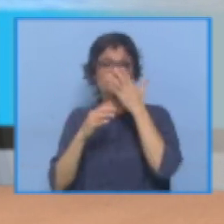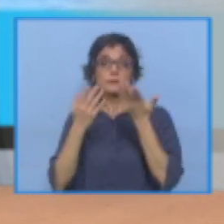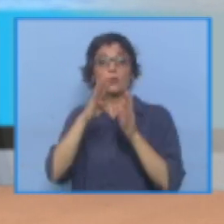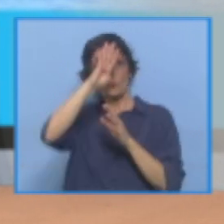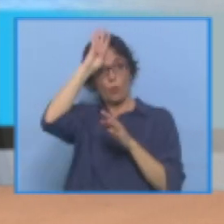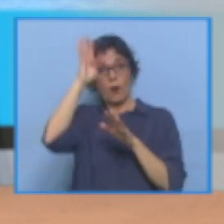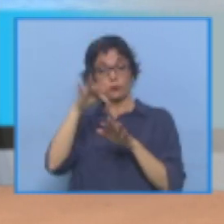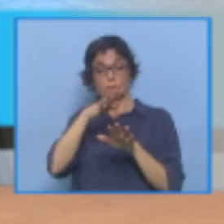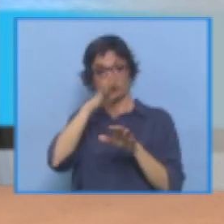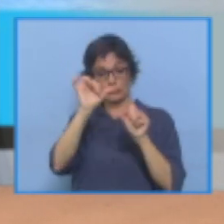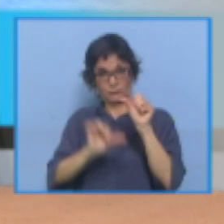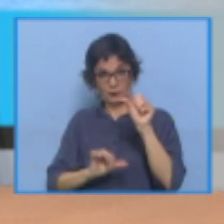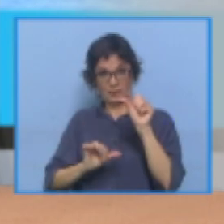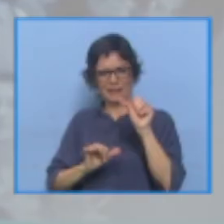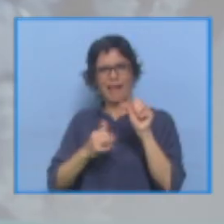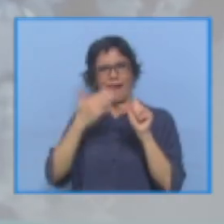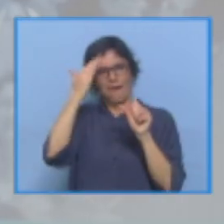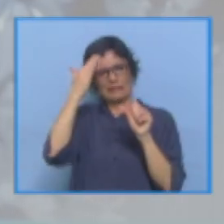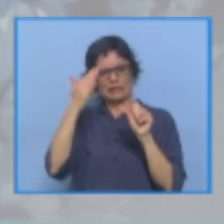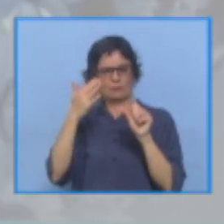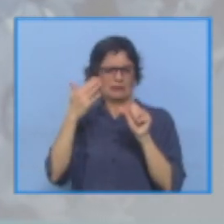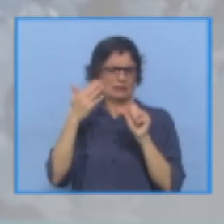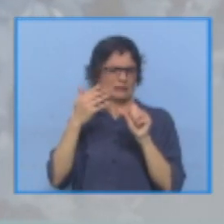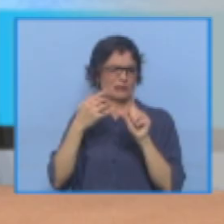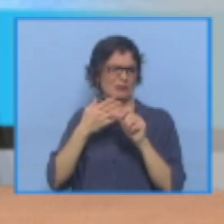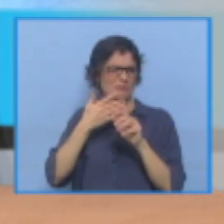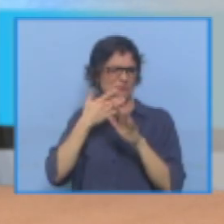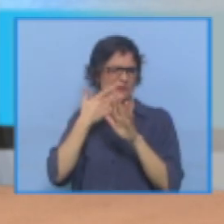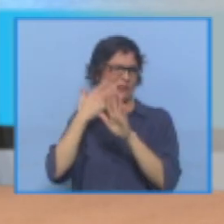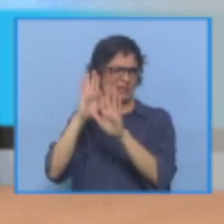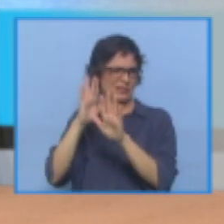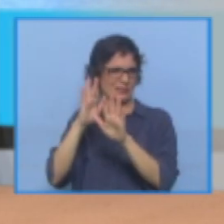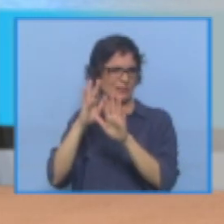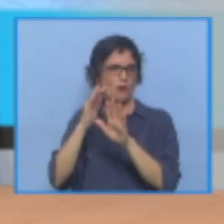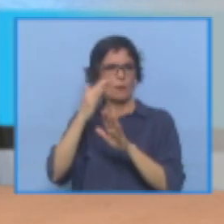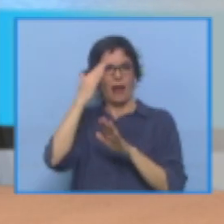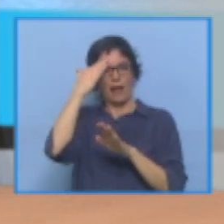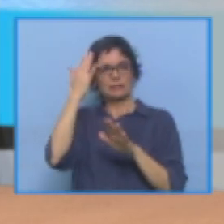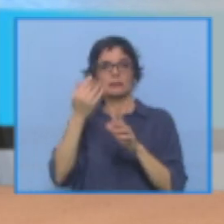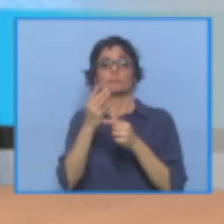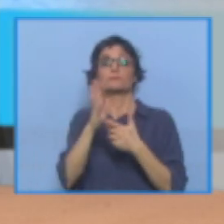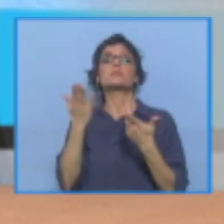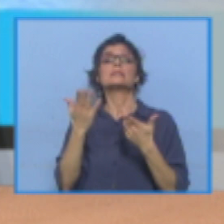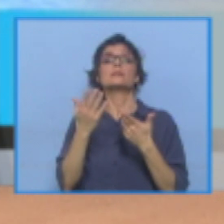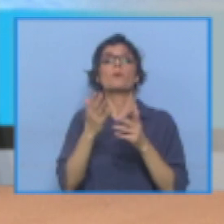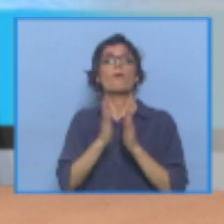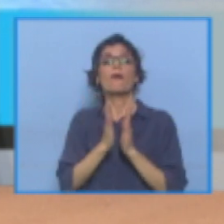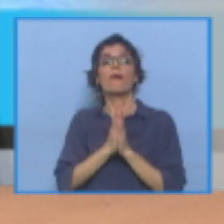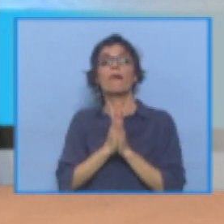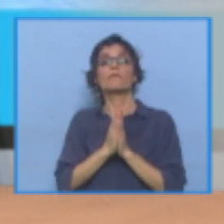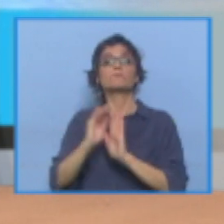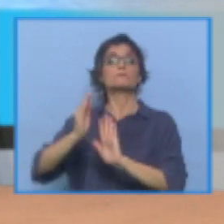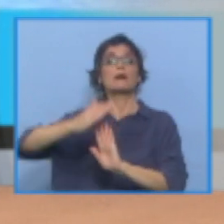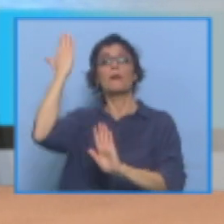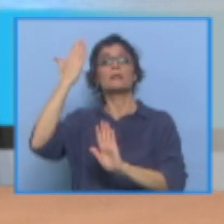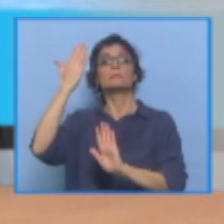até me pareceu um pouco inconsciente, no sentido de querer que a Igreja Católica estivesse na linha da frente da prevenção dos abusos sobre menores em todo o mundo. Mas há